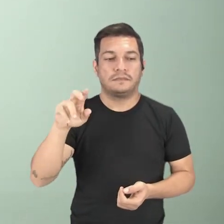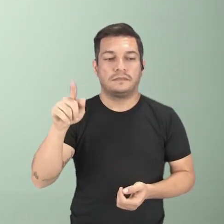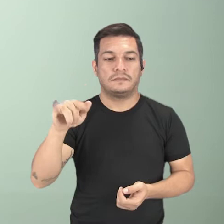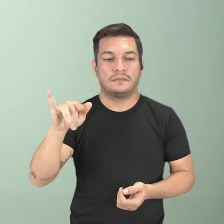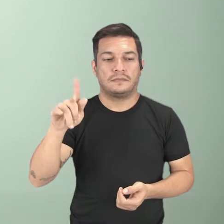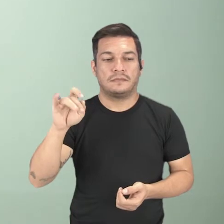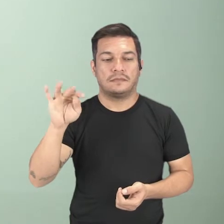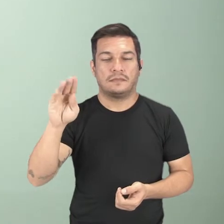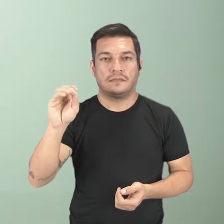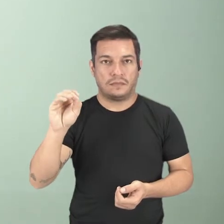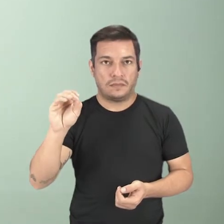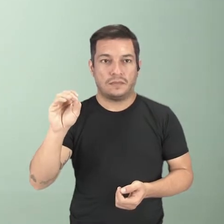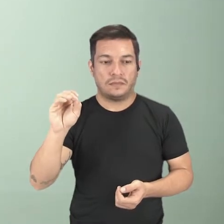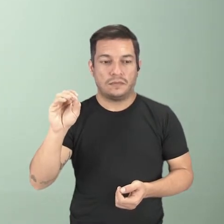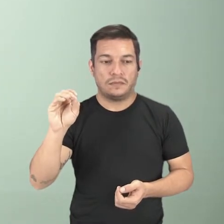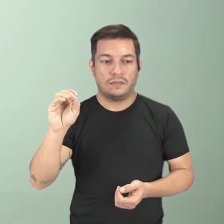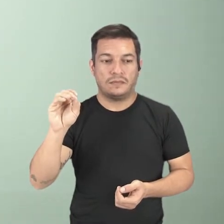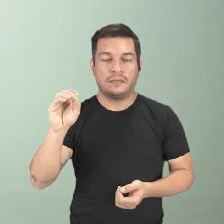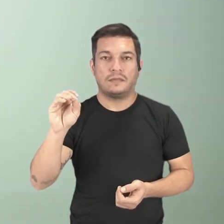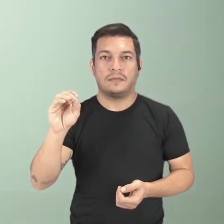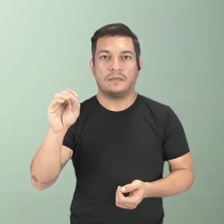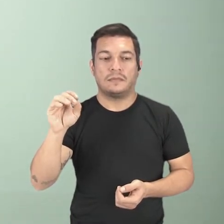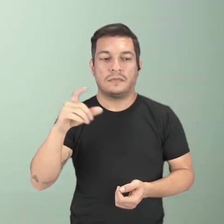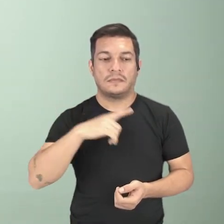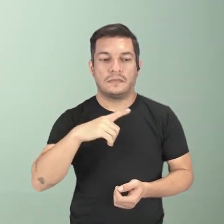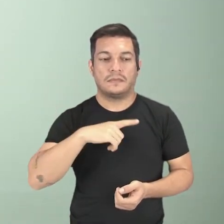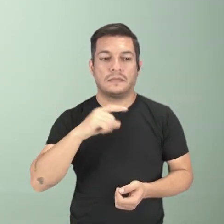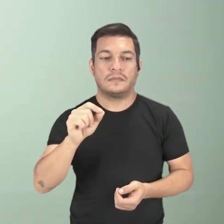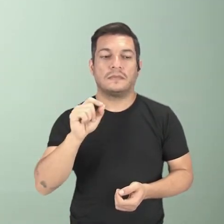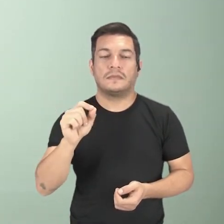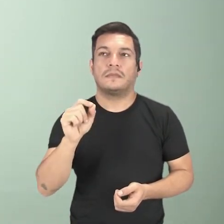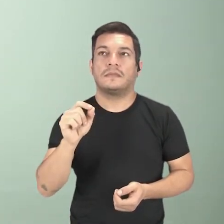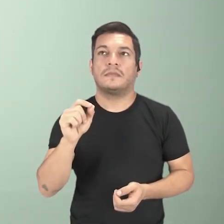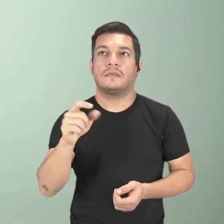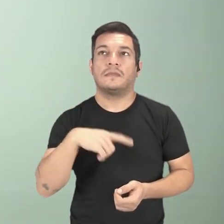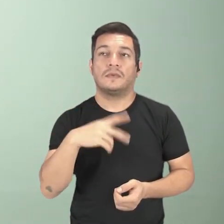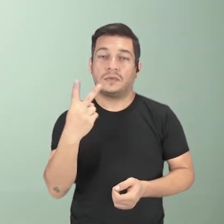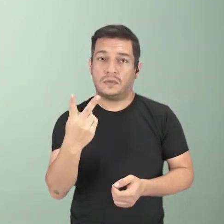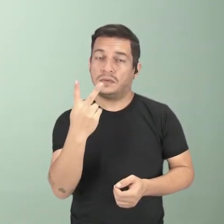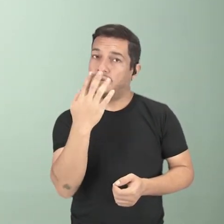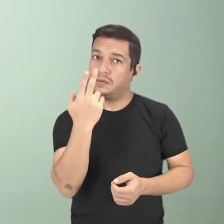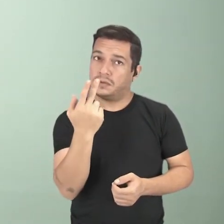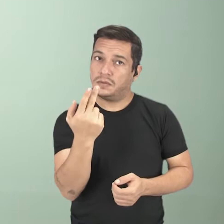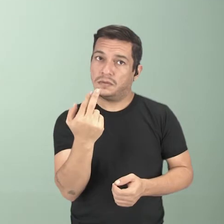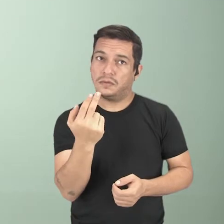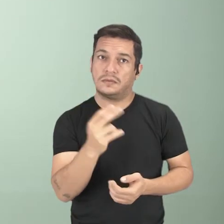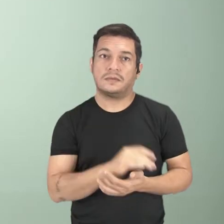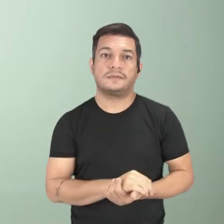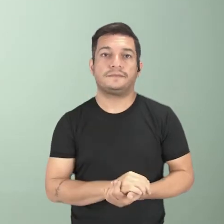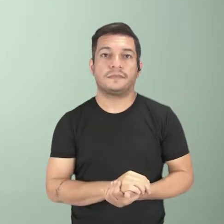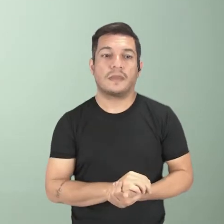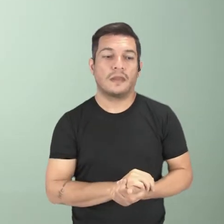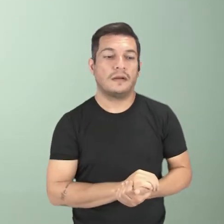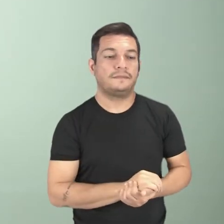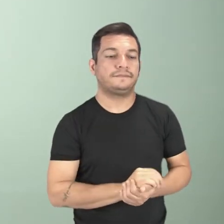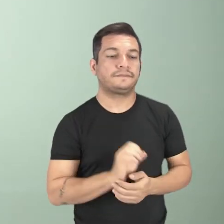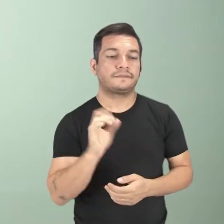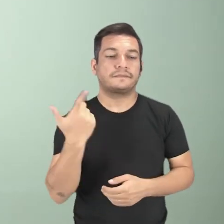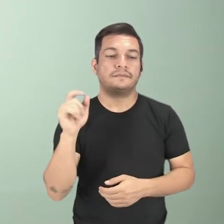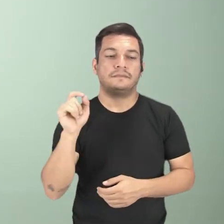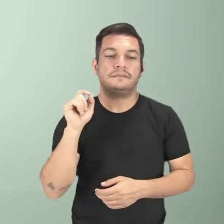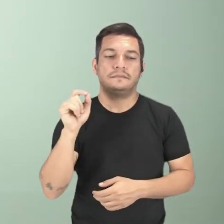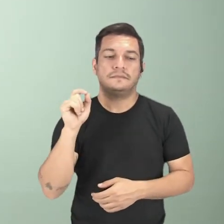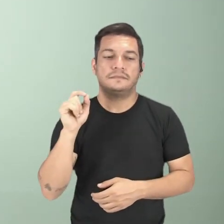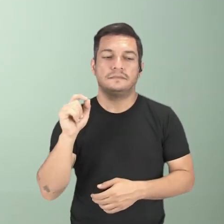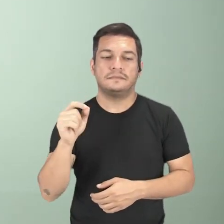homo vem de homogêneo, então eu vou ter esses dois alelos iguaizinhos, tudo bem? O que acontece? Quando eu